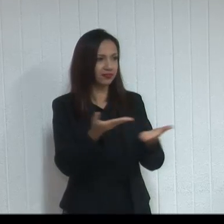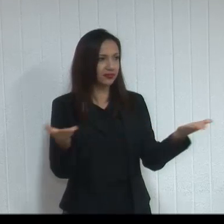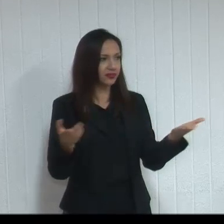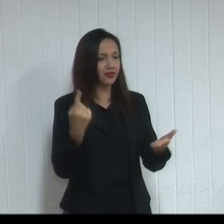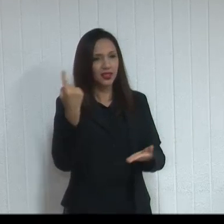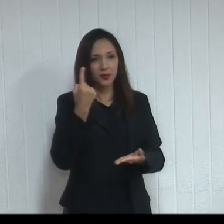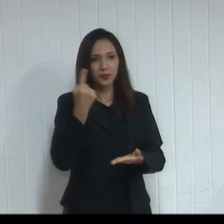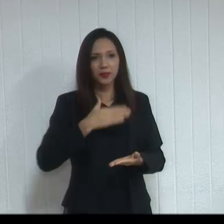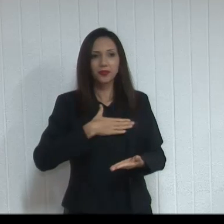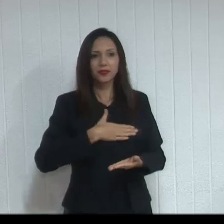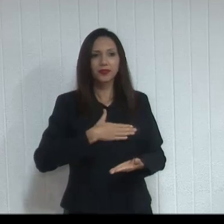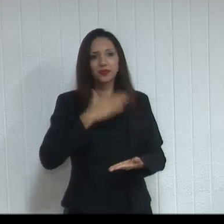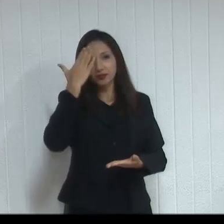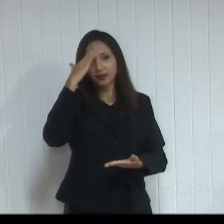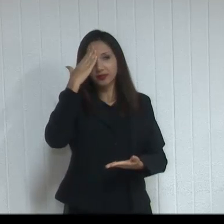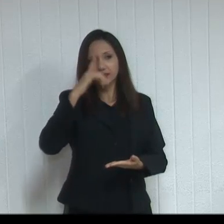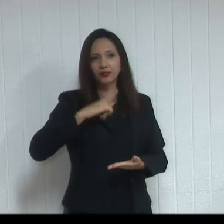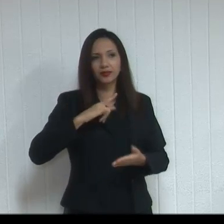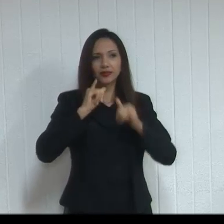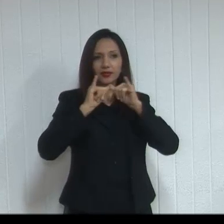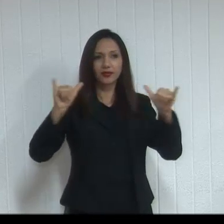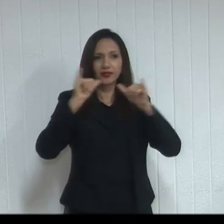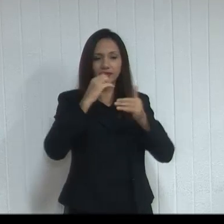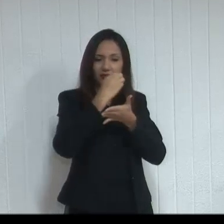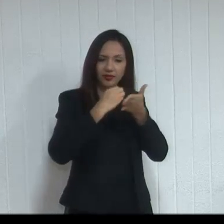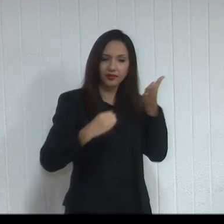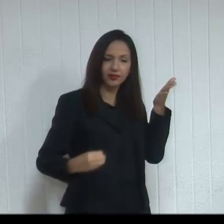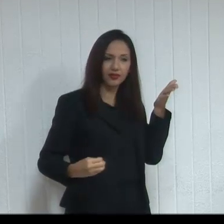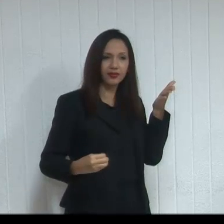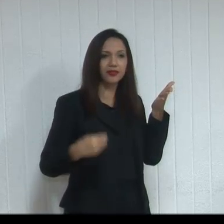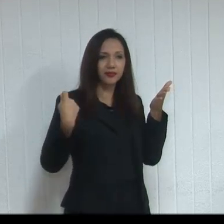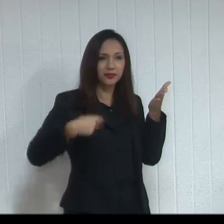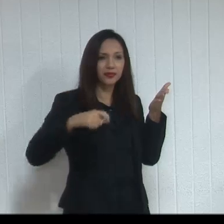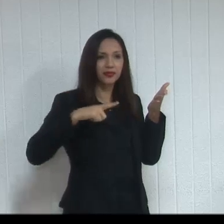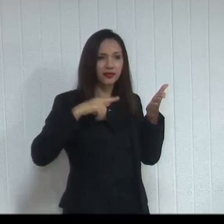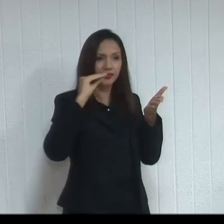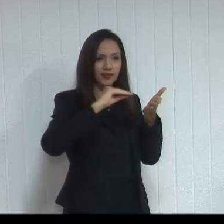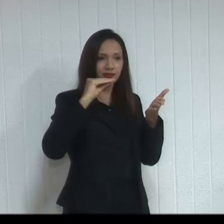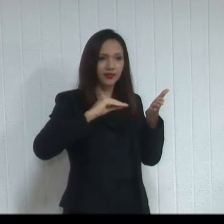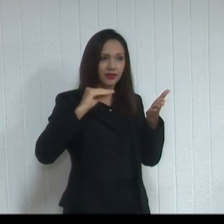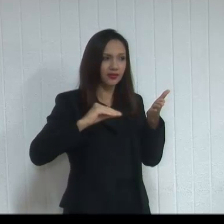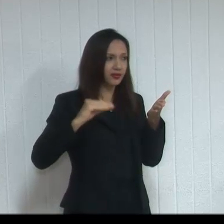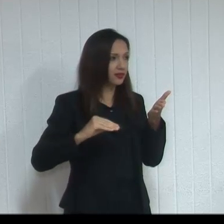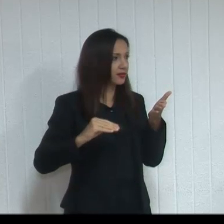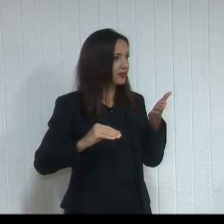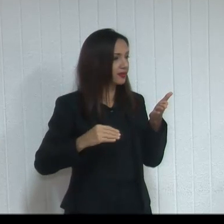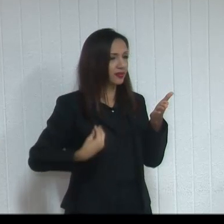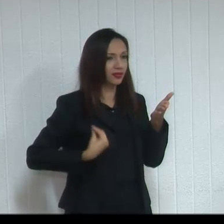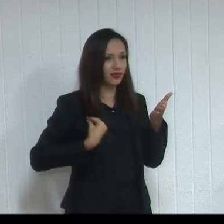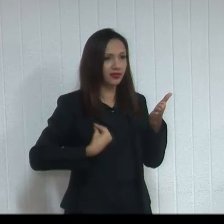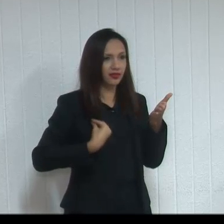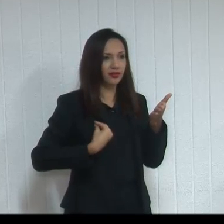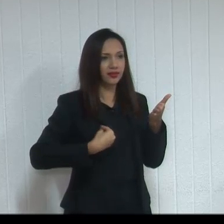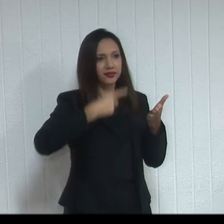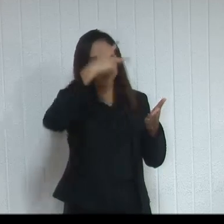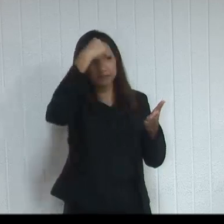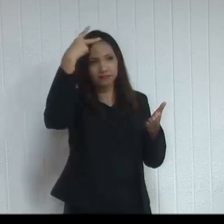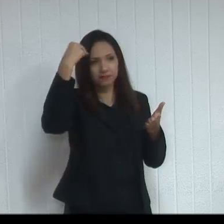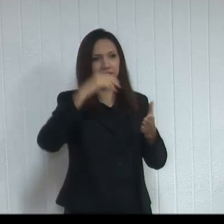Então, primeiro a gente entender, a declaração de impacto orçamentário, ela precisa ser atuante na